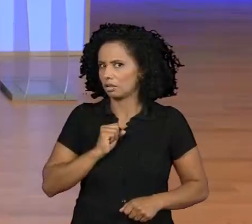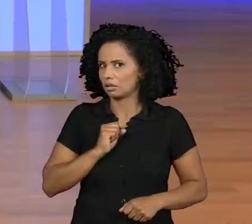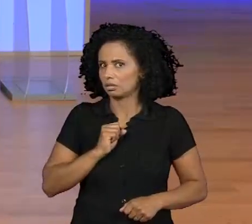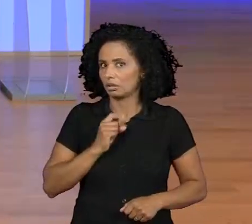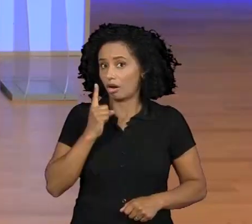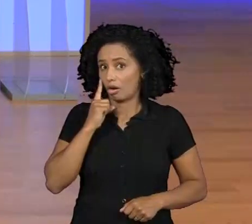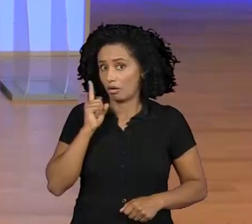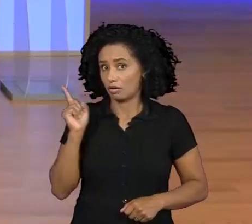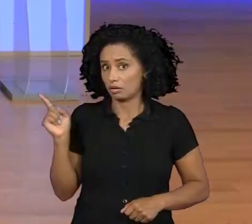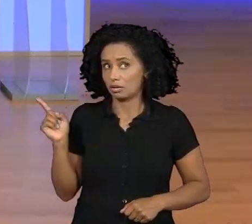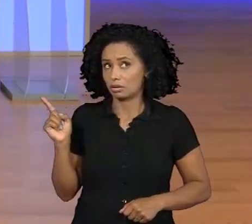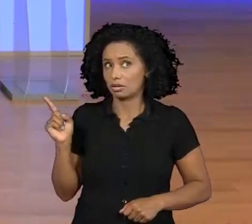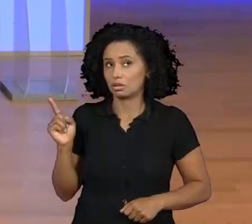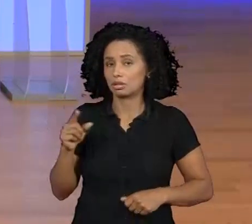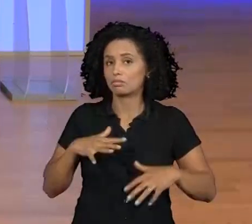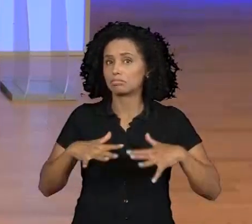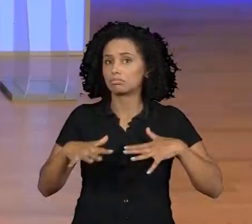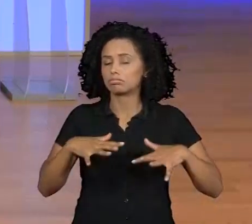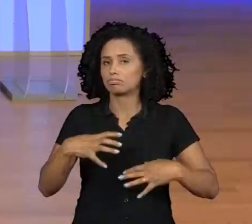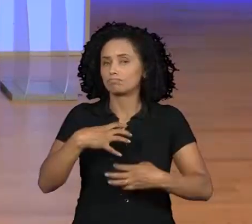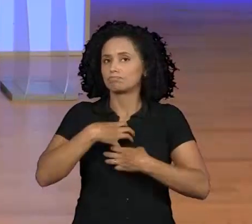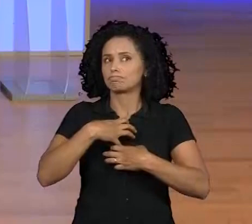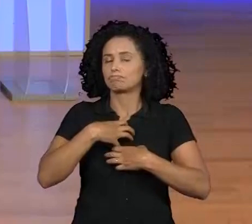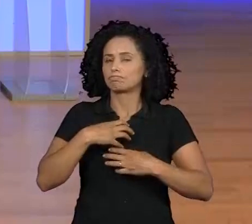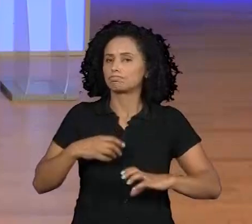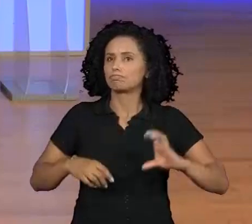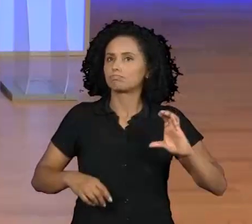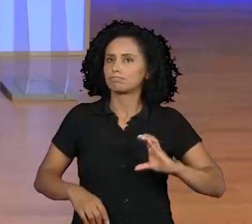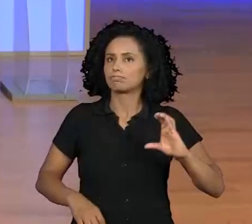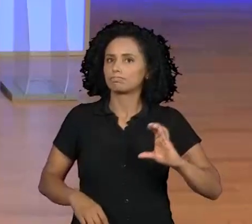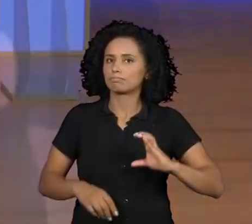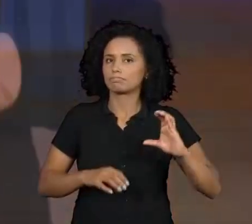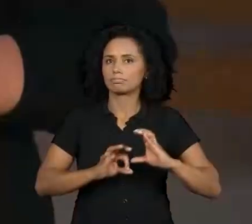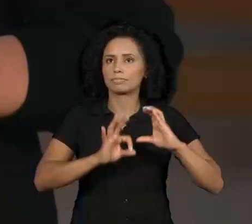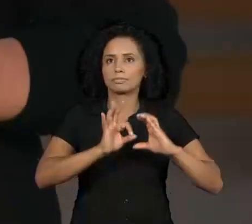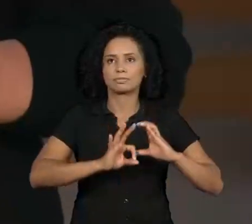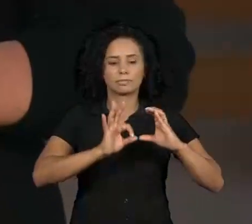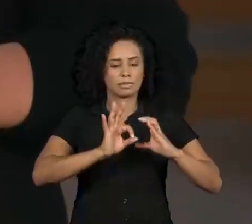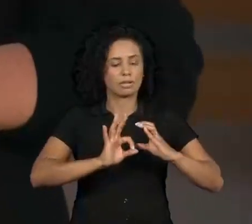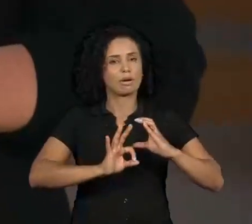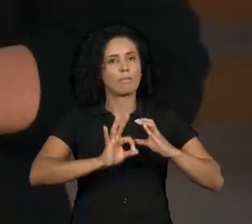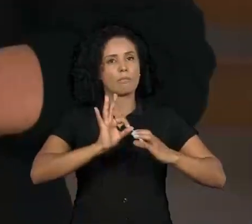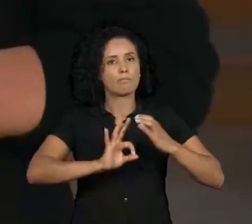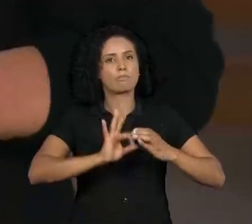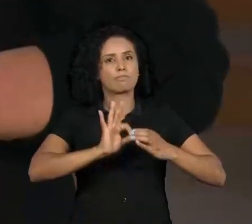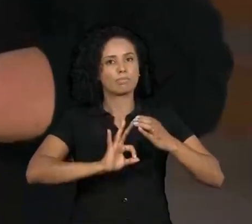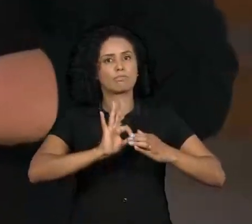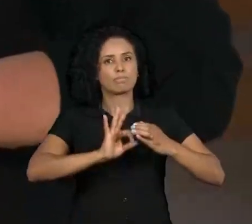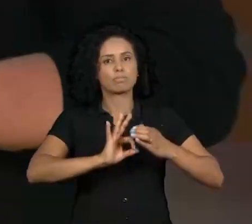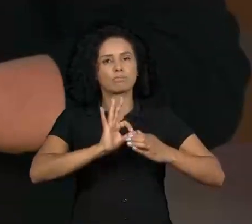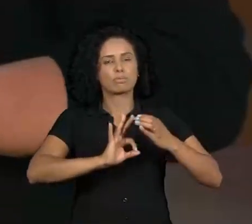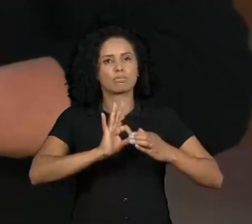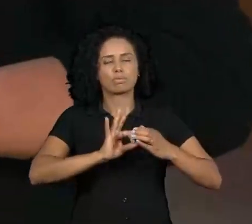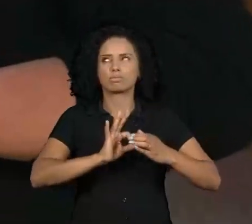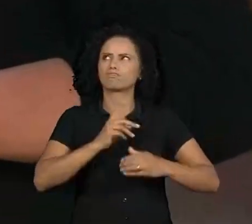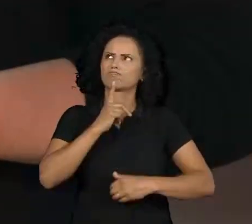só. Sim, eu diria que é um som mais grave.